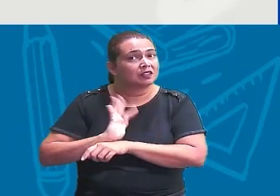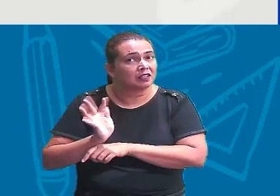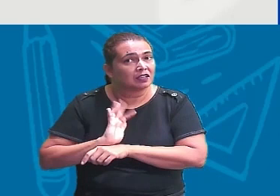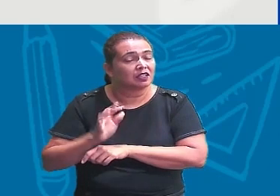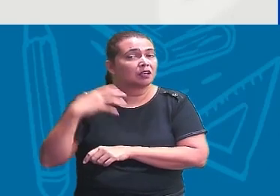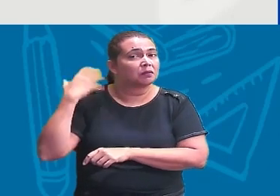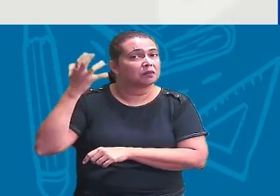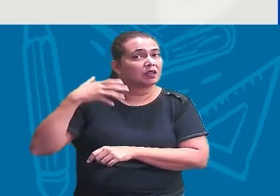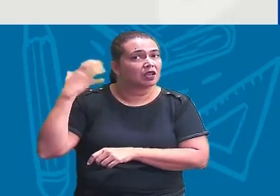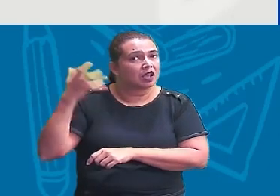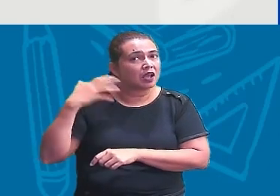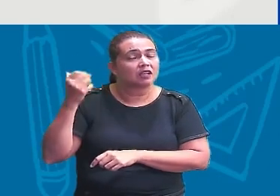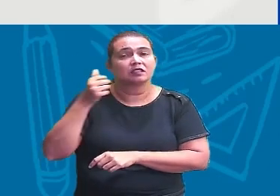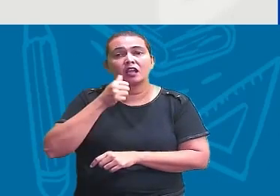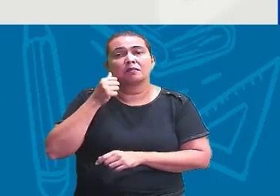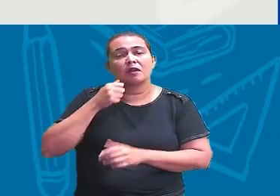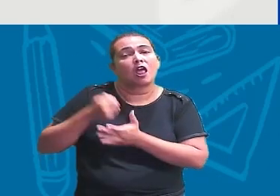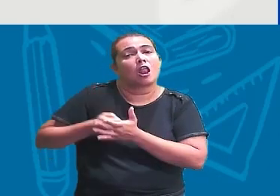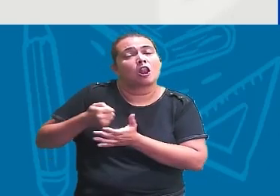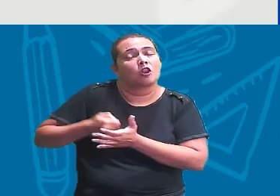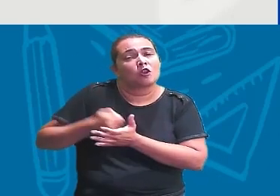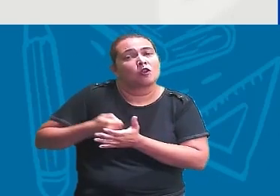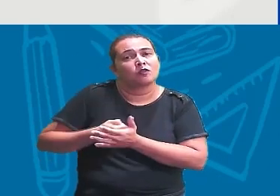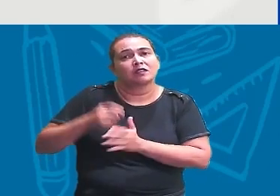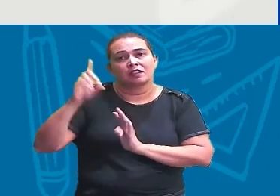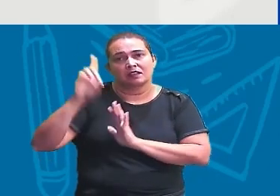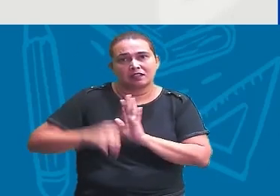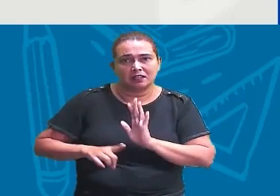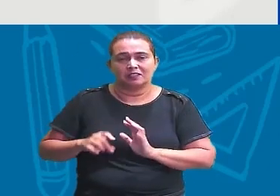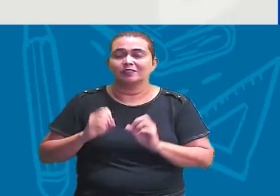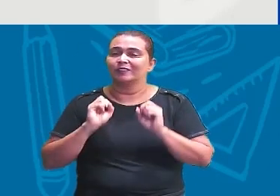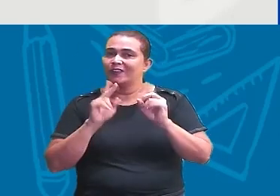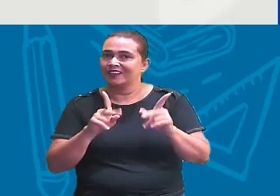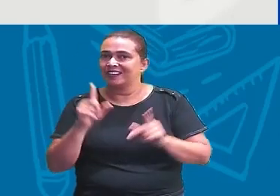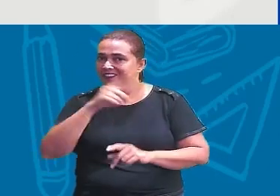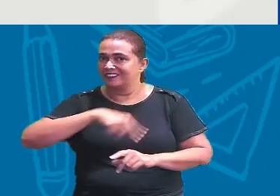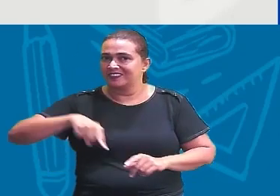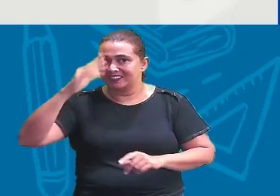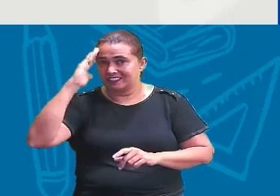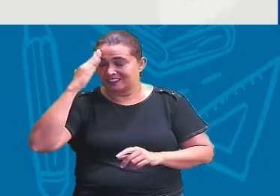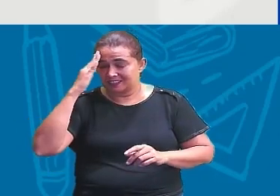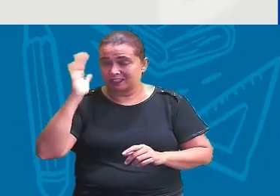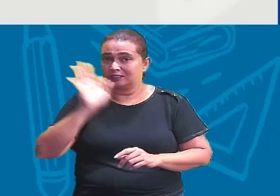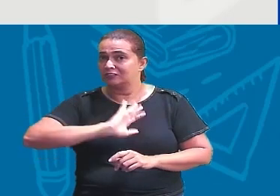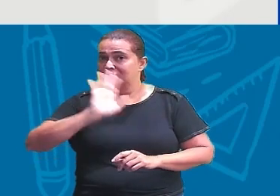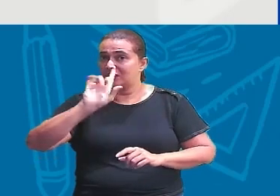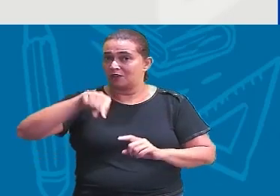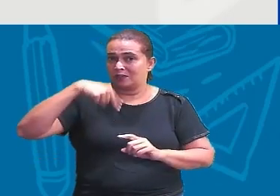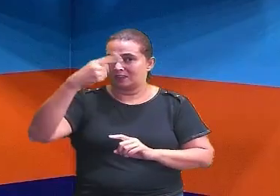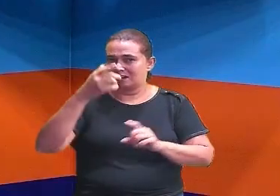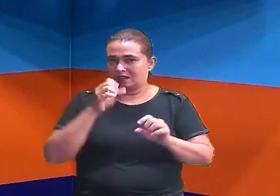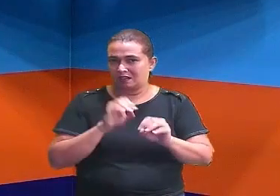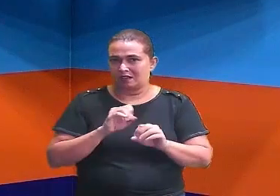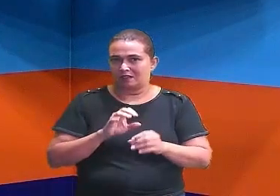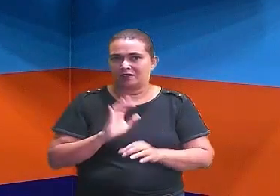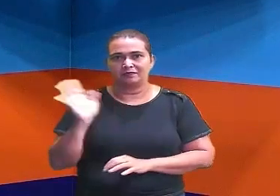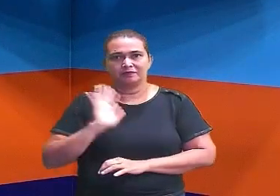vocês, certo? É isso aí, galera. Essa foi a Primeira Guerra. Espero que vocês tenham gostado e até a próxima. Valeu!